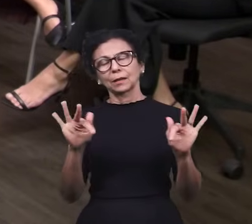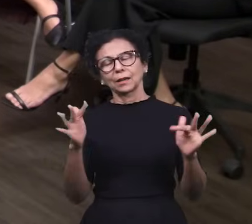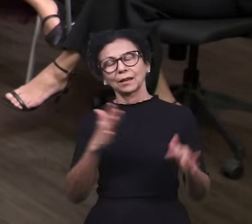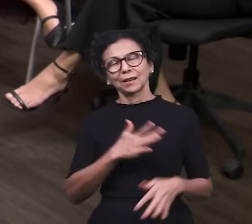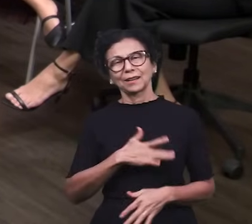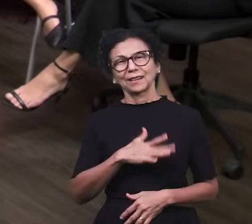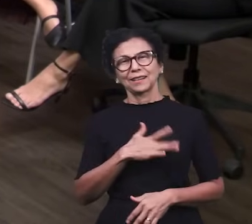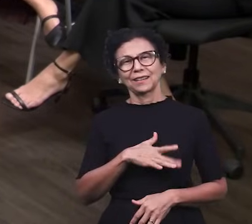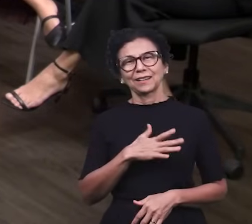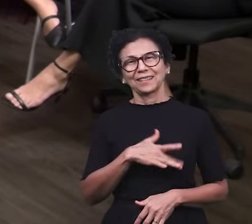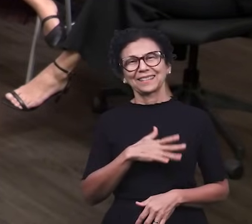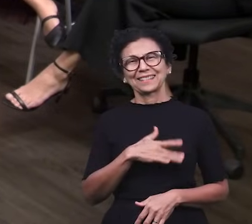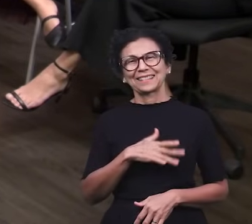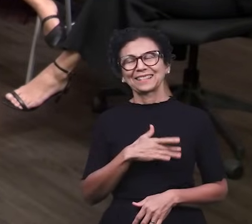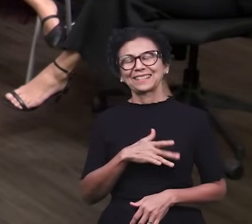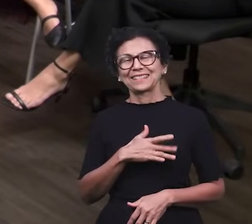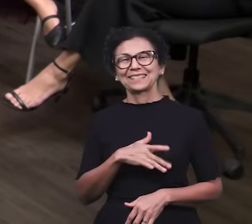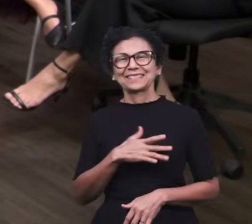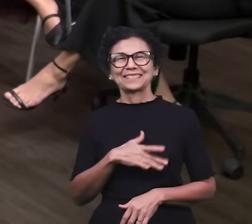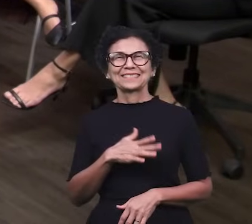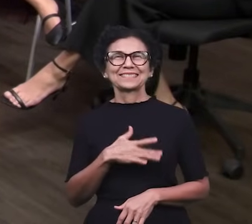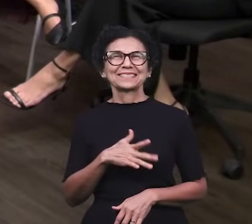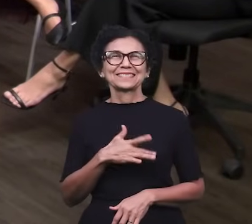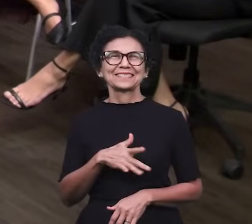programa. É uma pena.